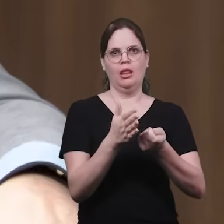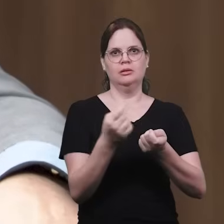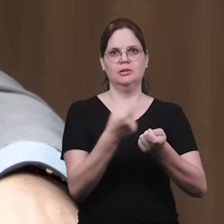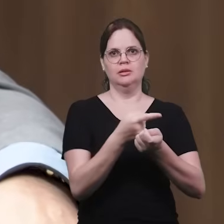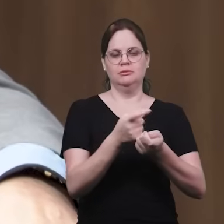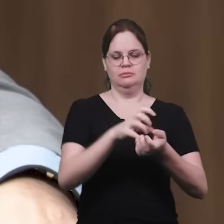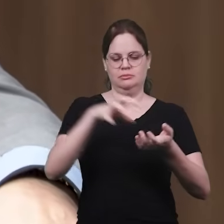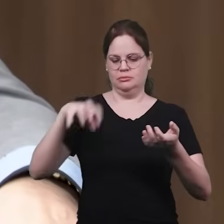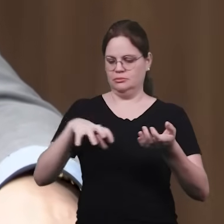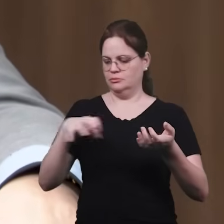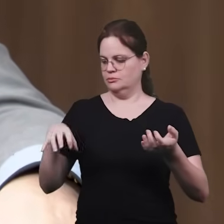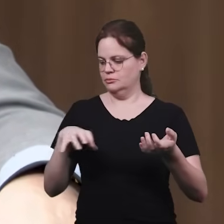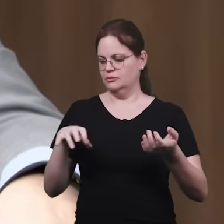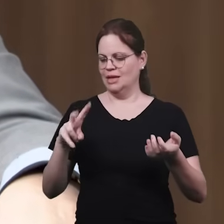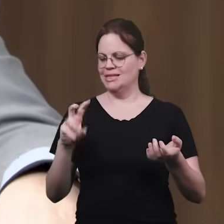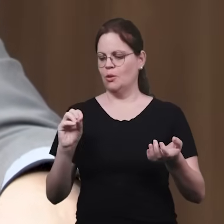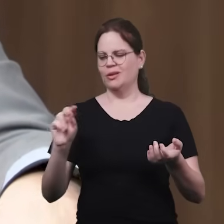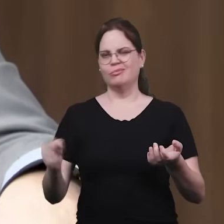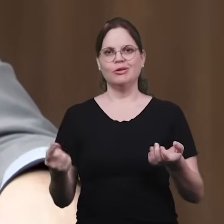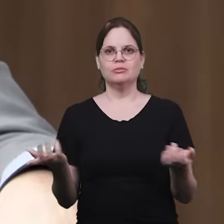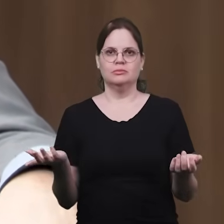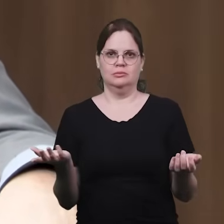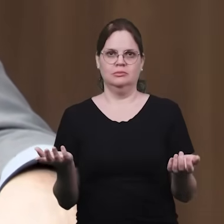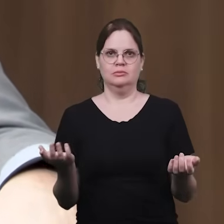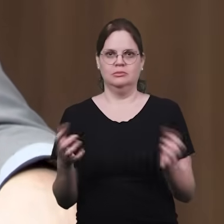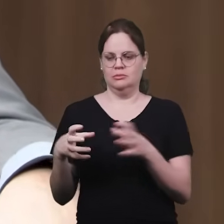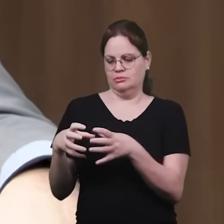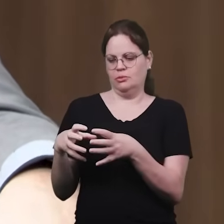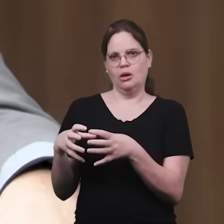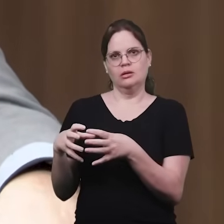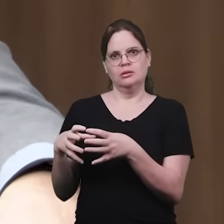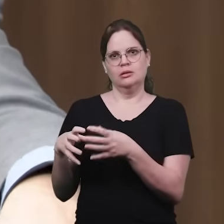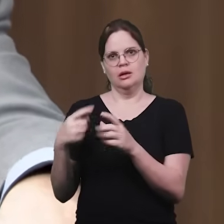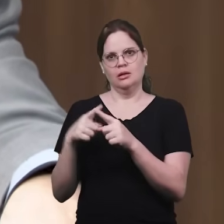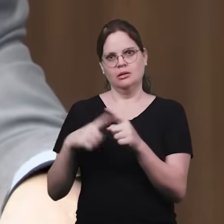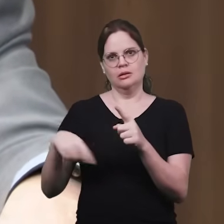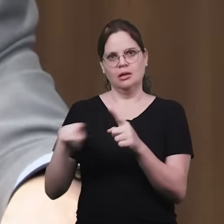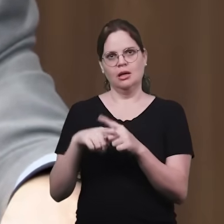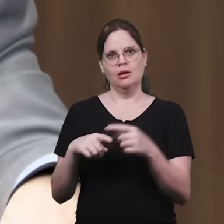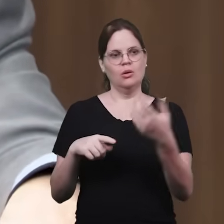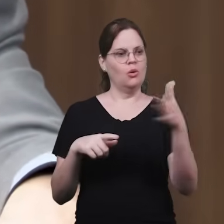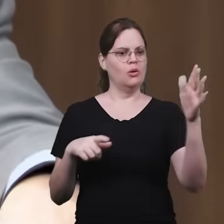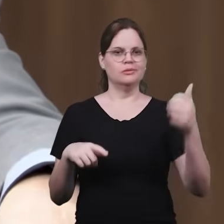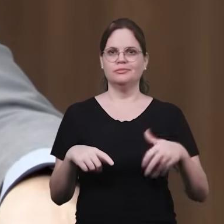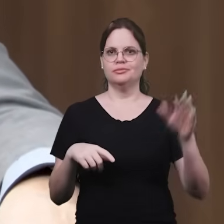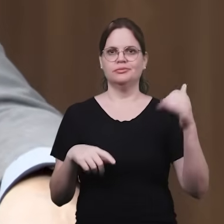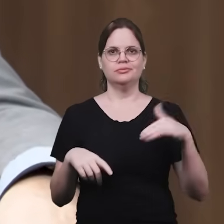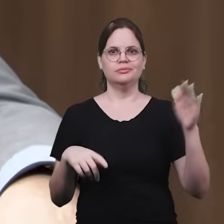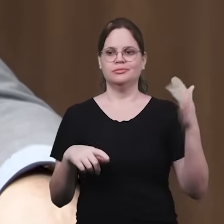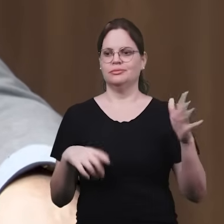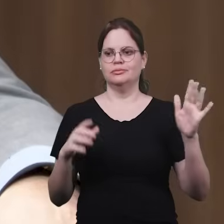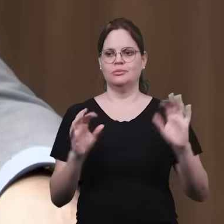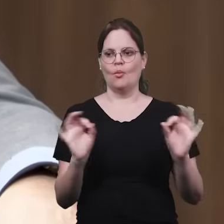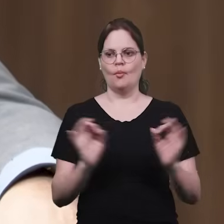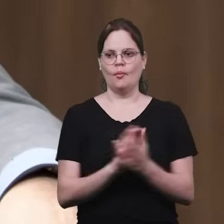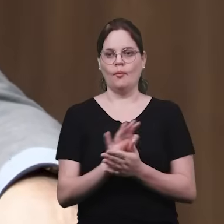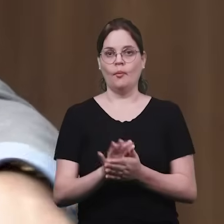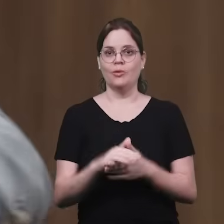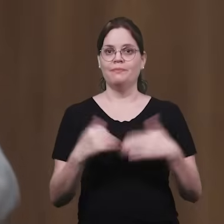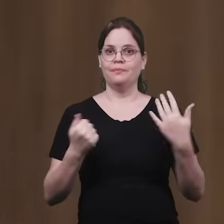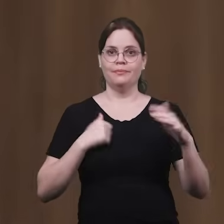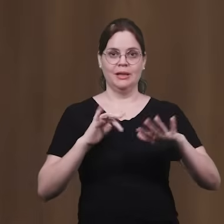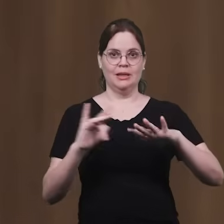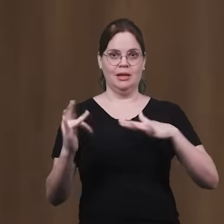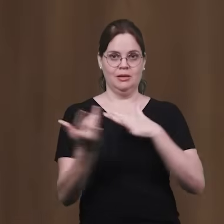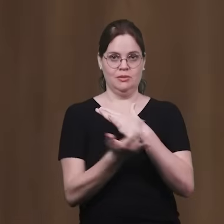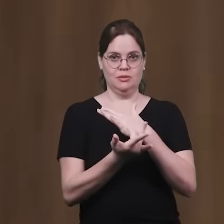pegar 50 mil num determinado cantinho onde estavam os peixes, os restos, tudo ela vai passar vazia. Quando